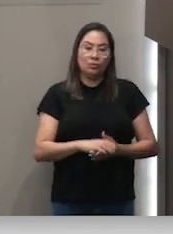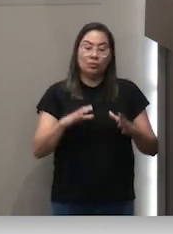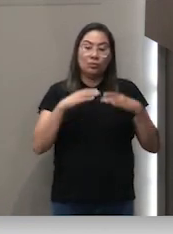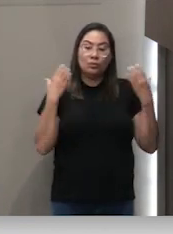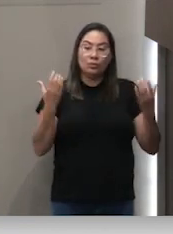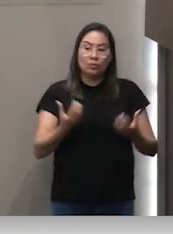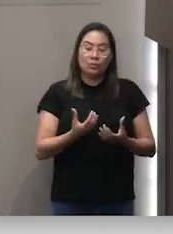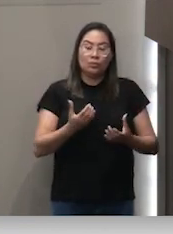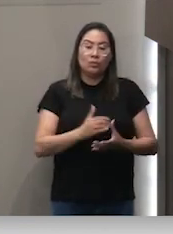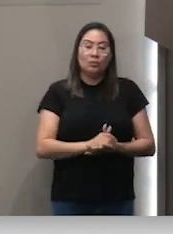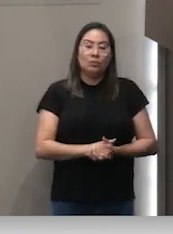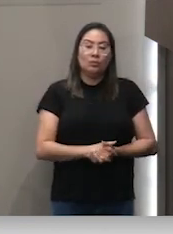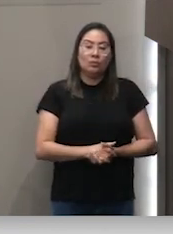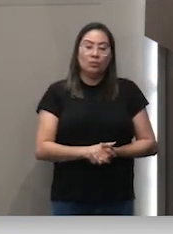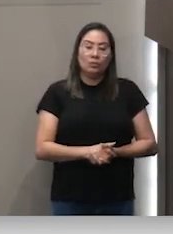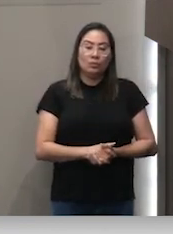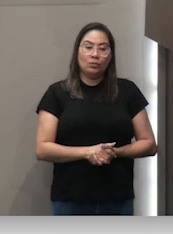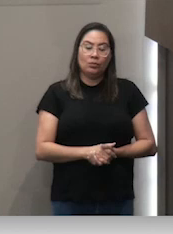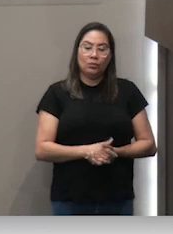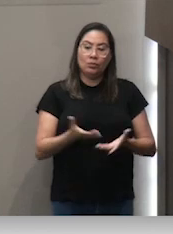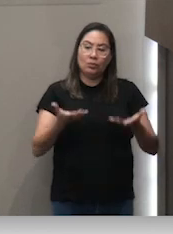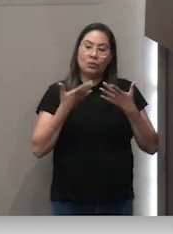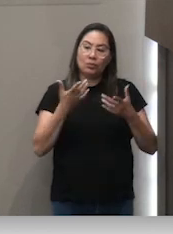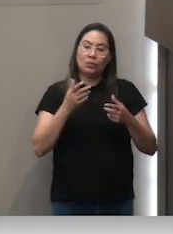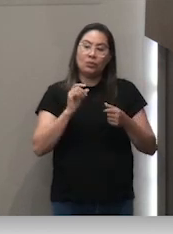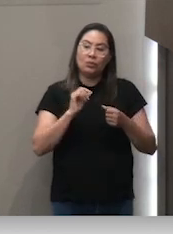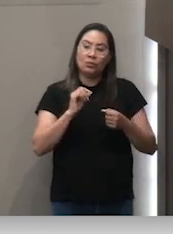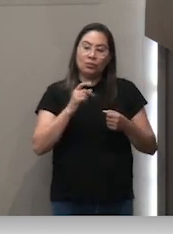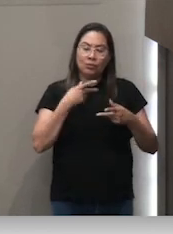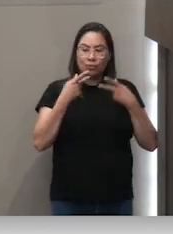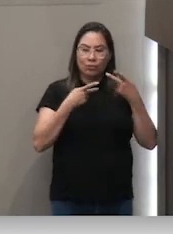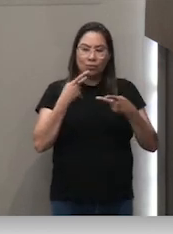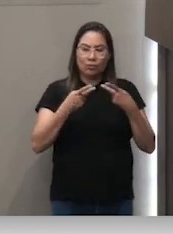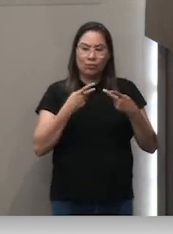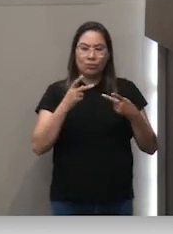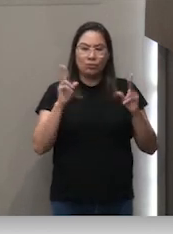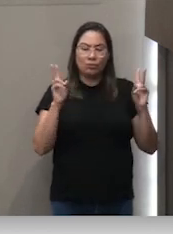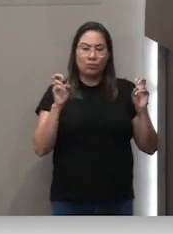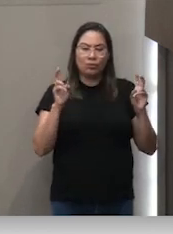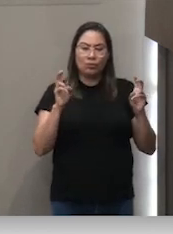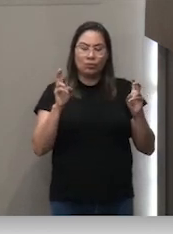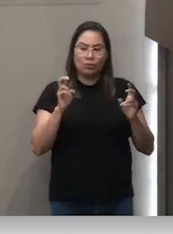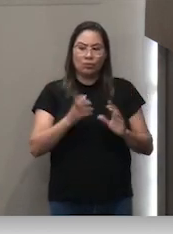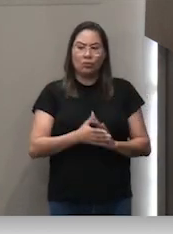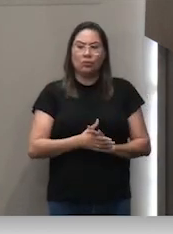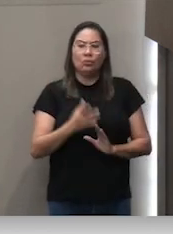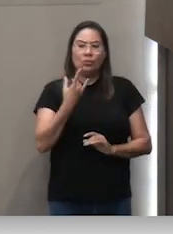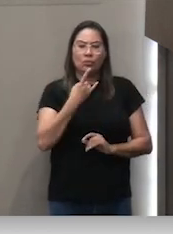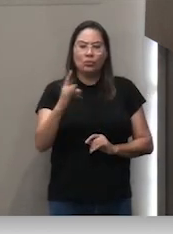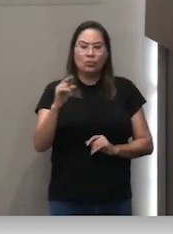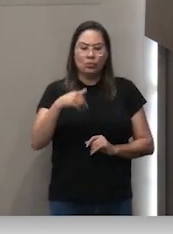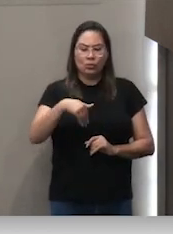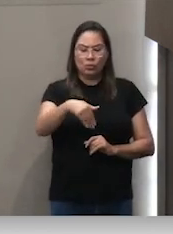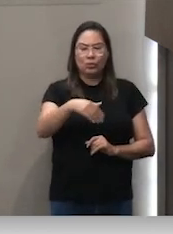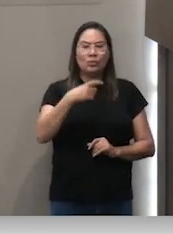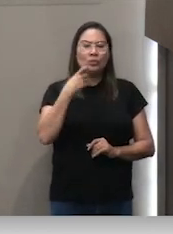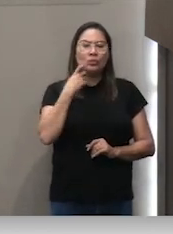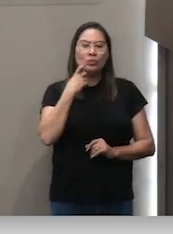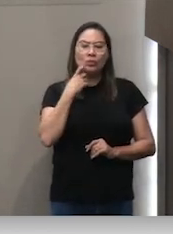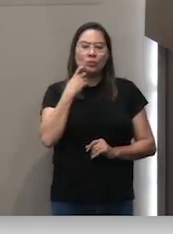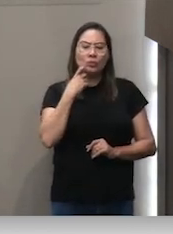Comunidade, queria fazer um comentário breve sobre o pleito que na última